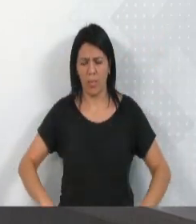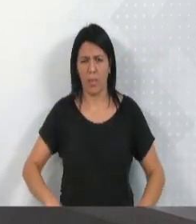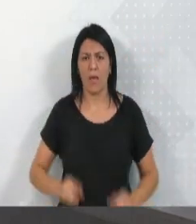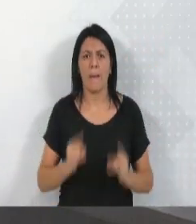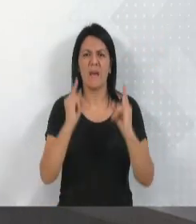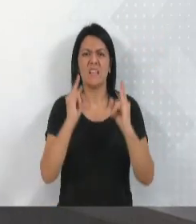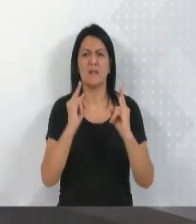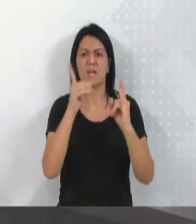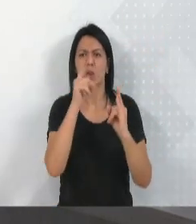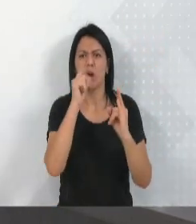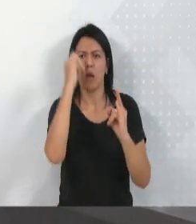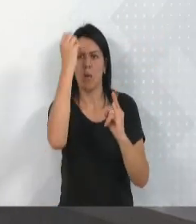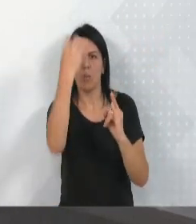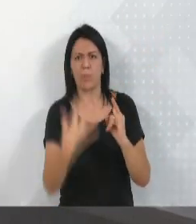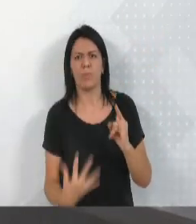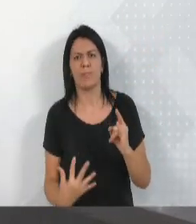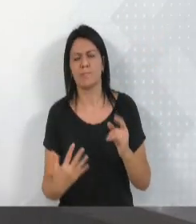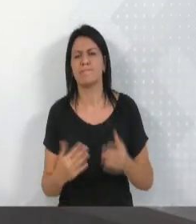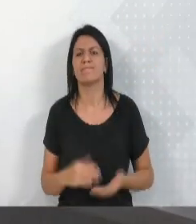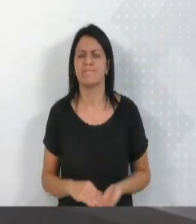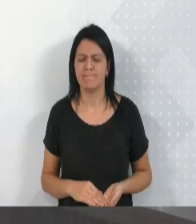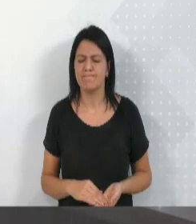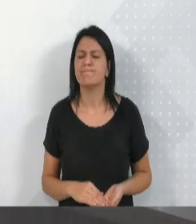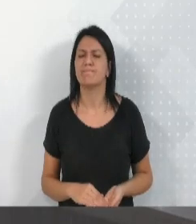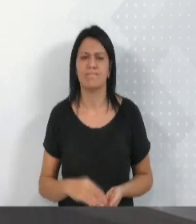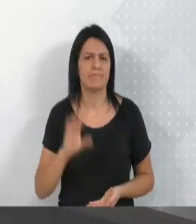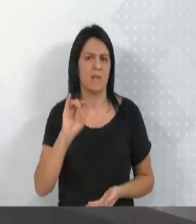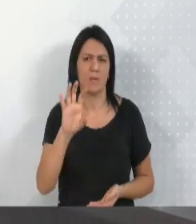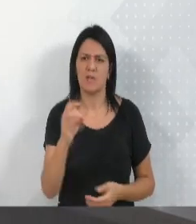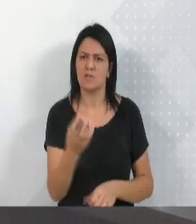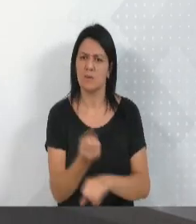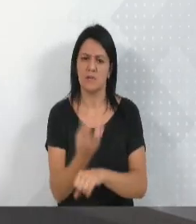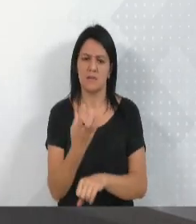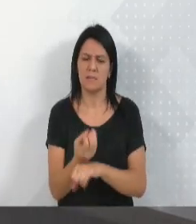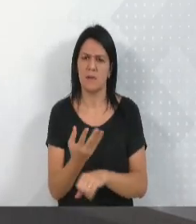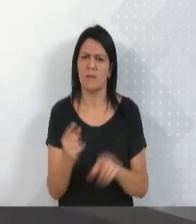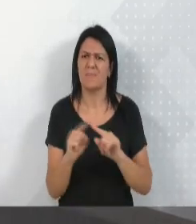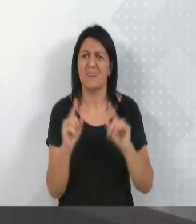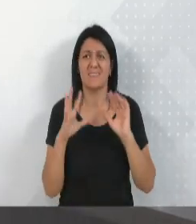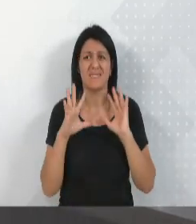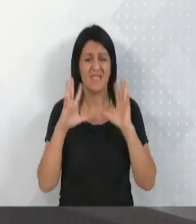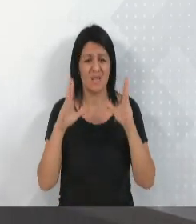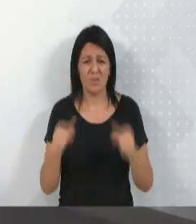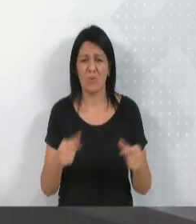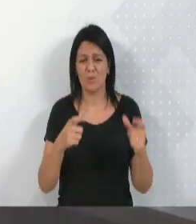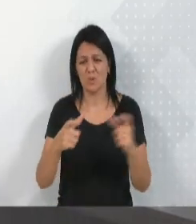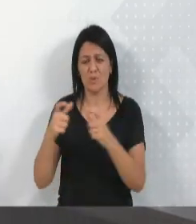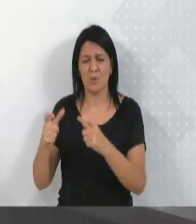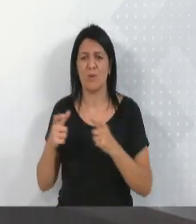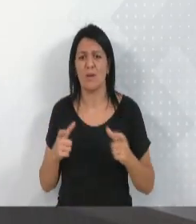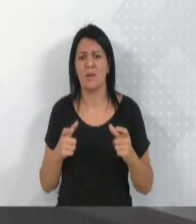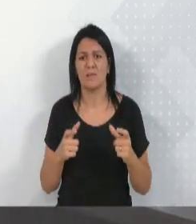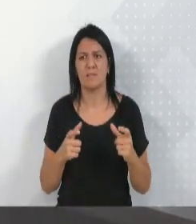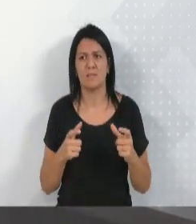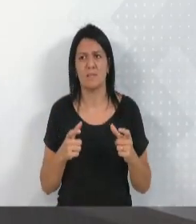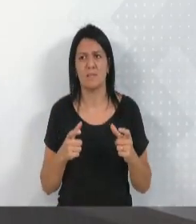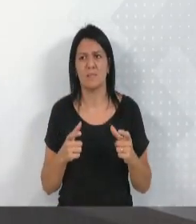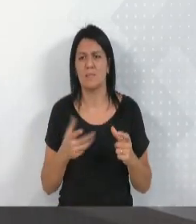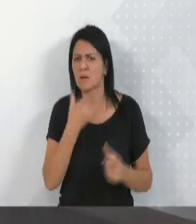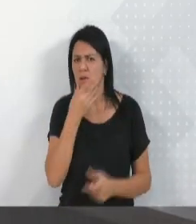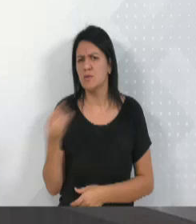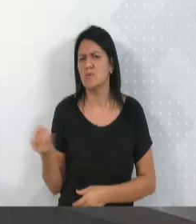Então, essa questão aí não é só do SAMAI, só da Casan, é em todos os locais. Eu acho que é uma pauta